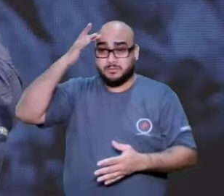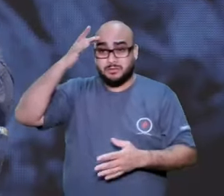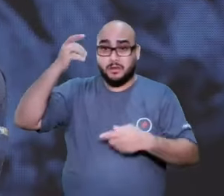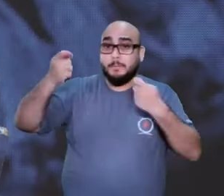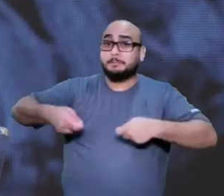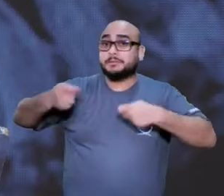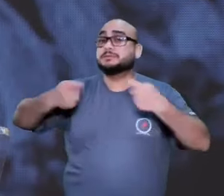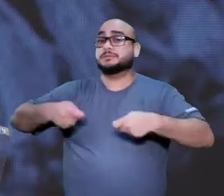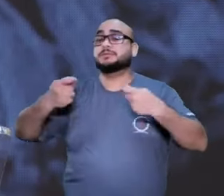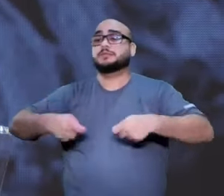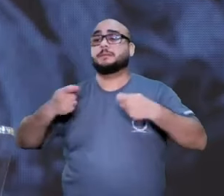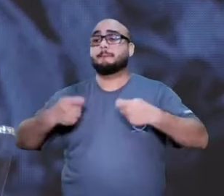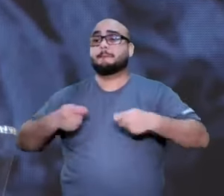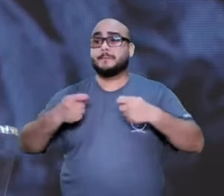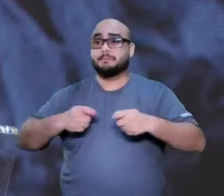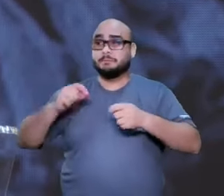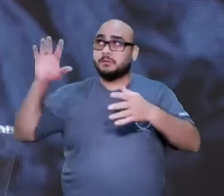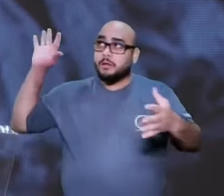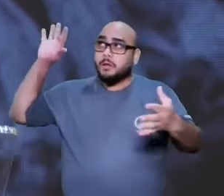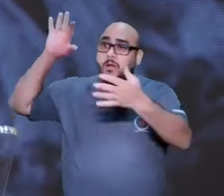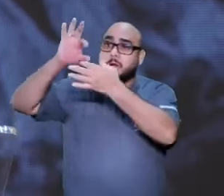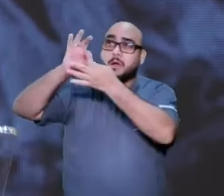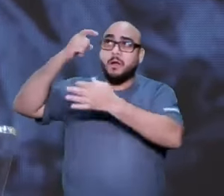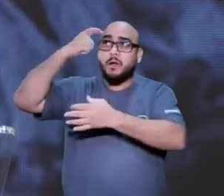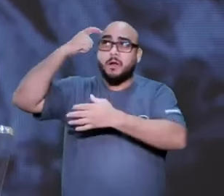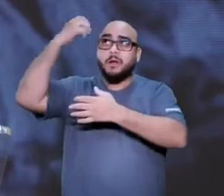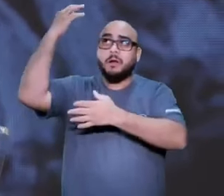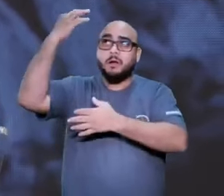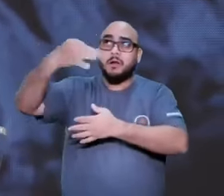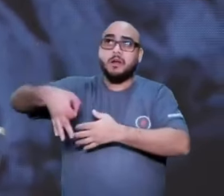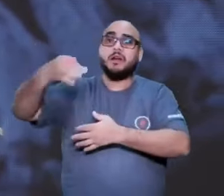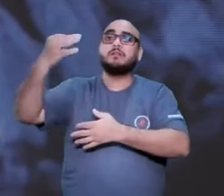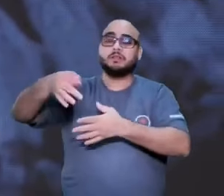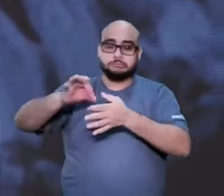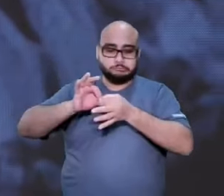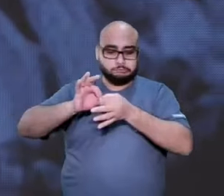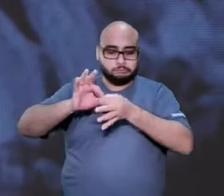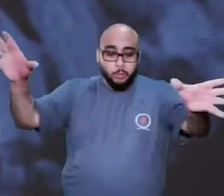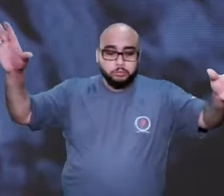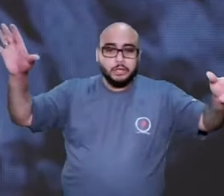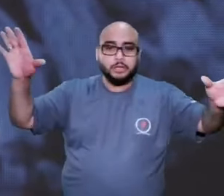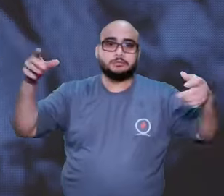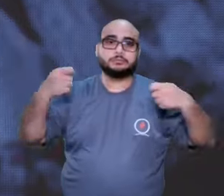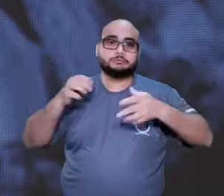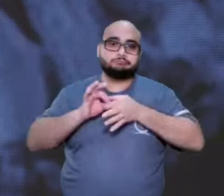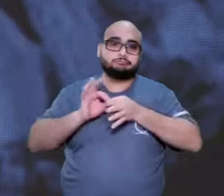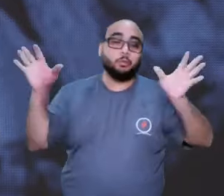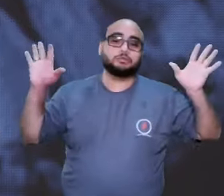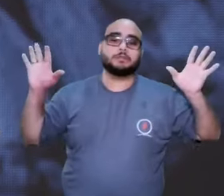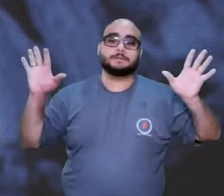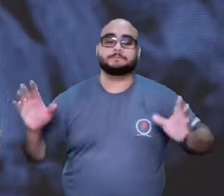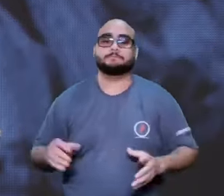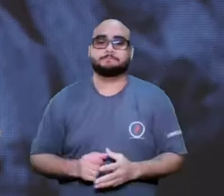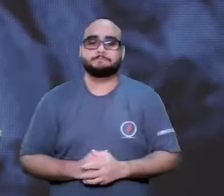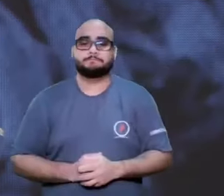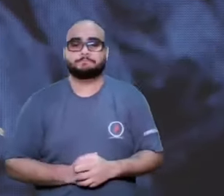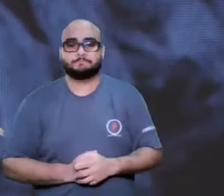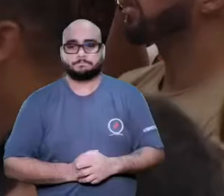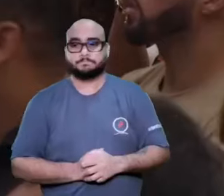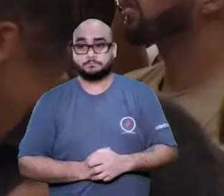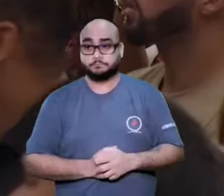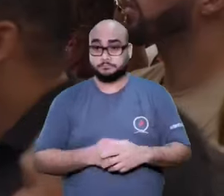umbilical com o seu passado elas continuarão mendigando o pão